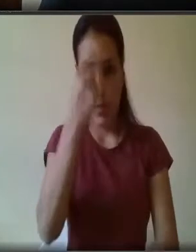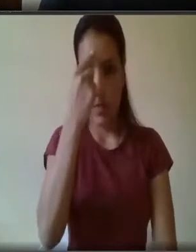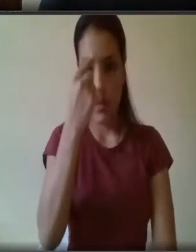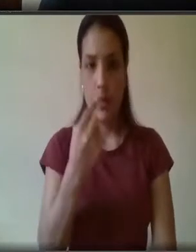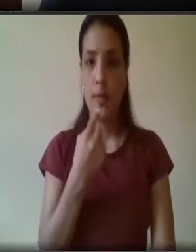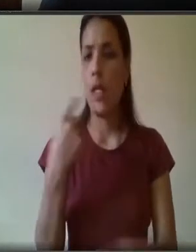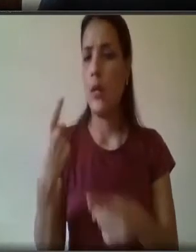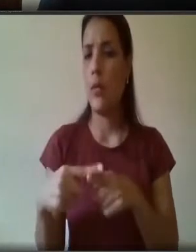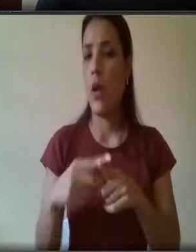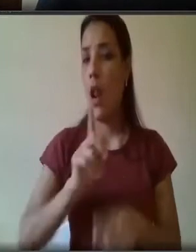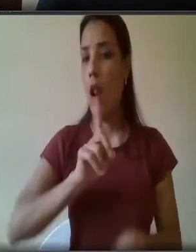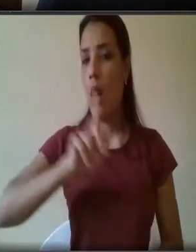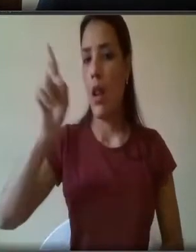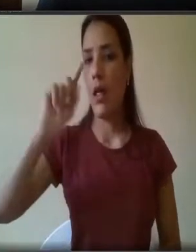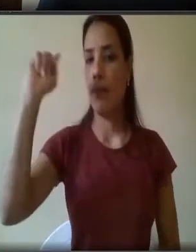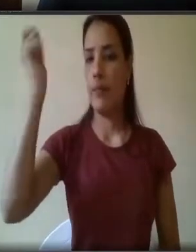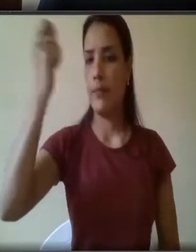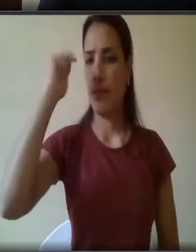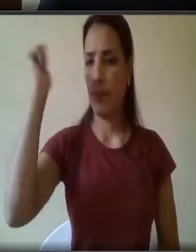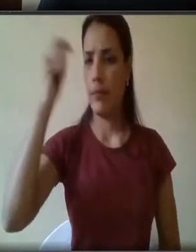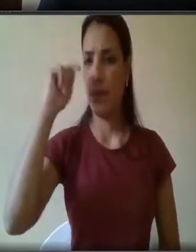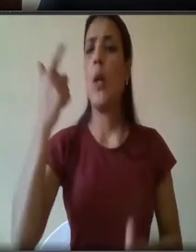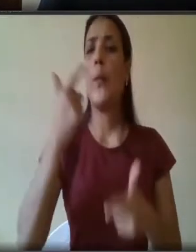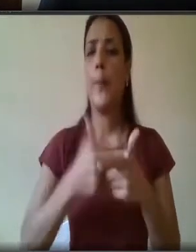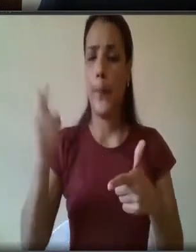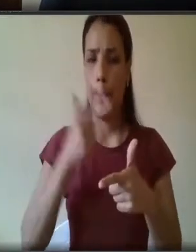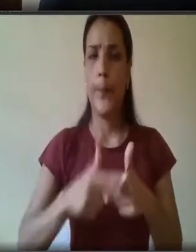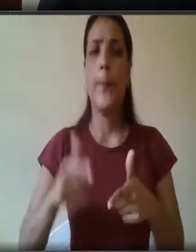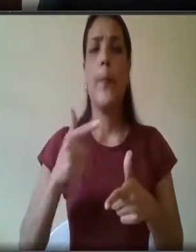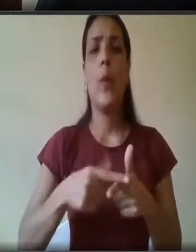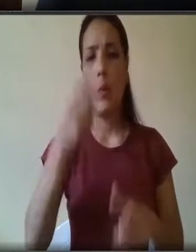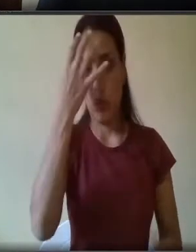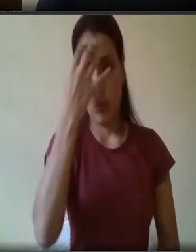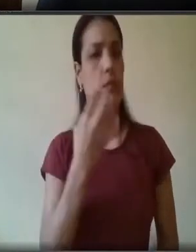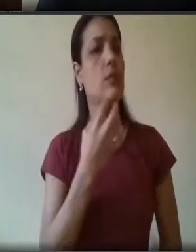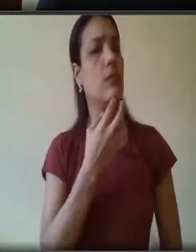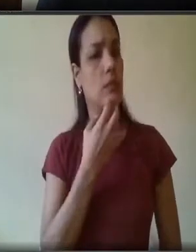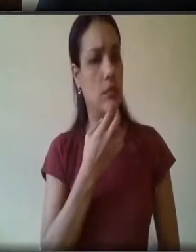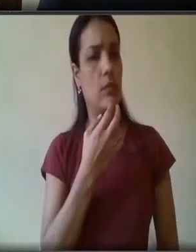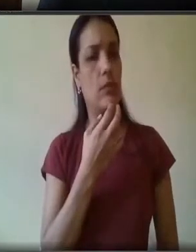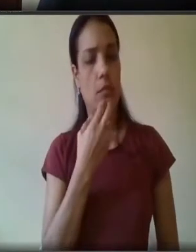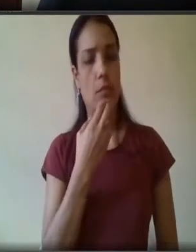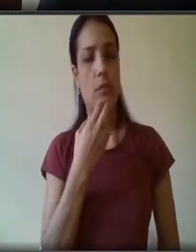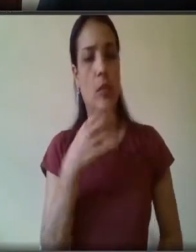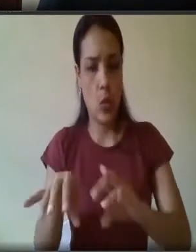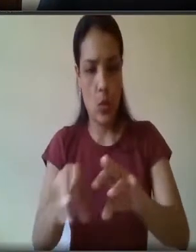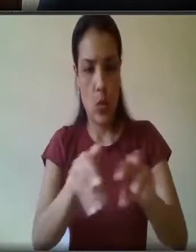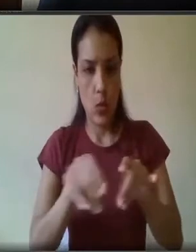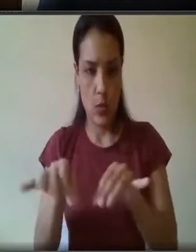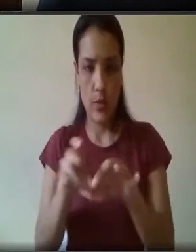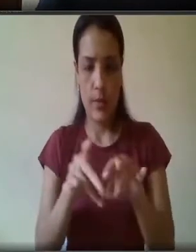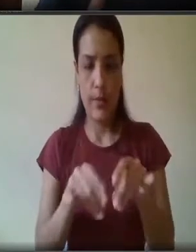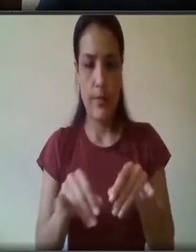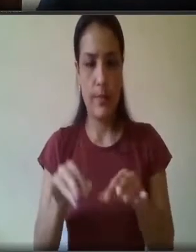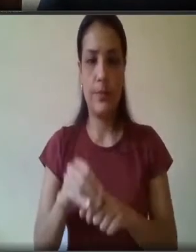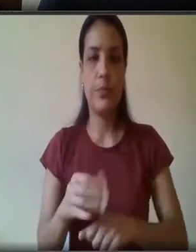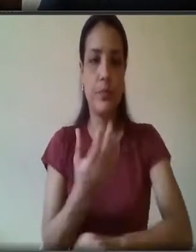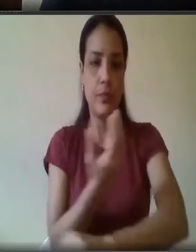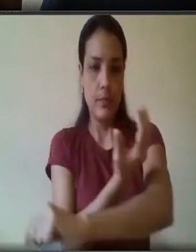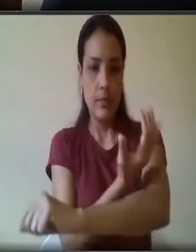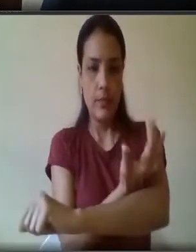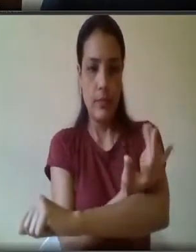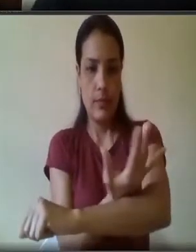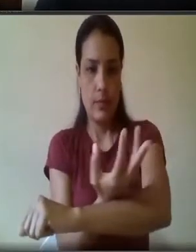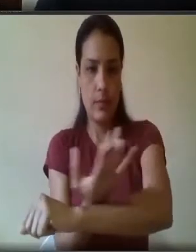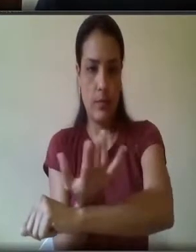problema sério com esse processo de arenização. O que vai acontecer? Eu tiro a cobertura vegetal para fazer alguma prática